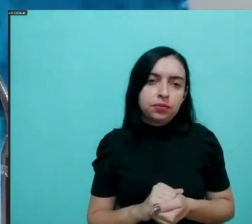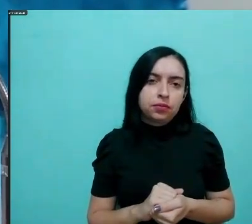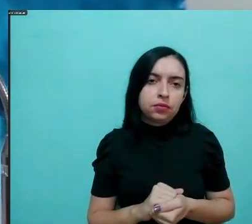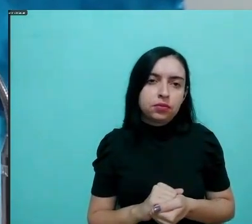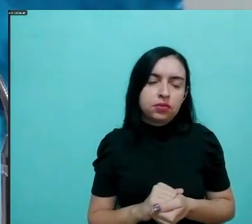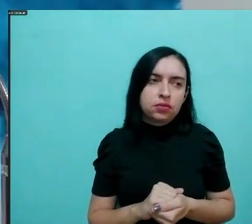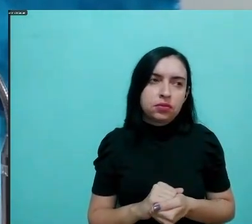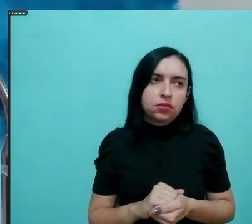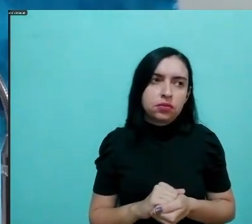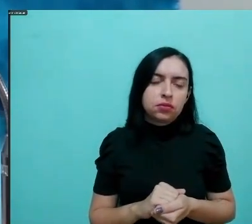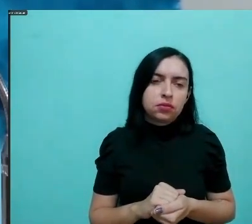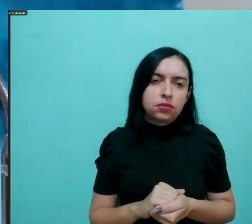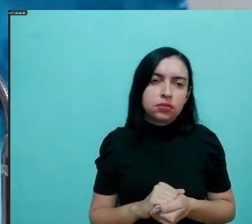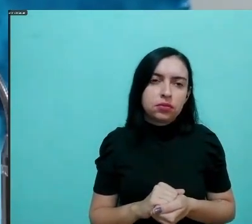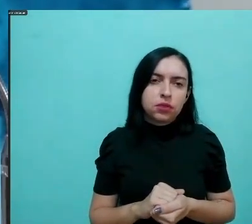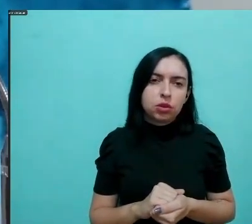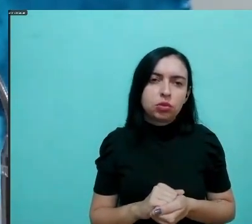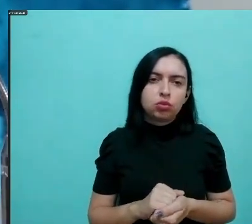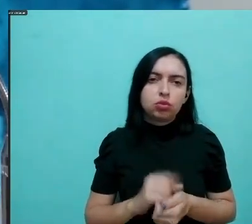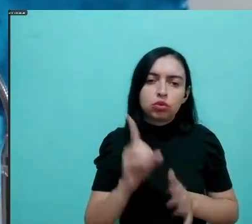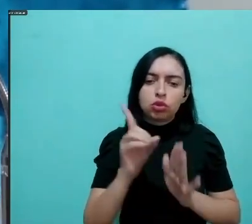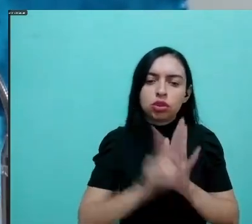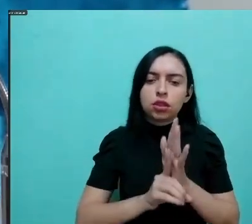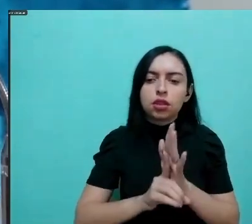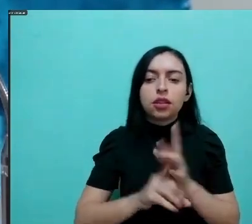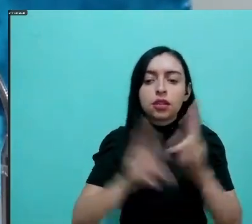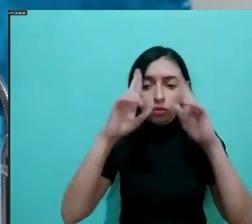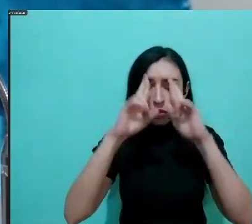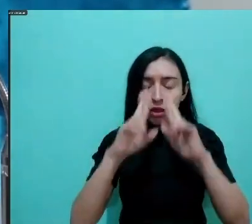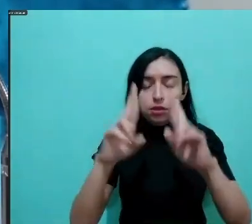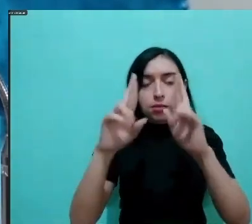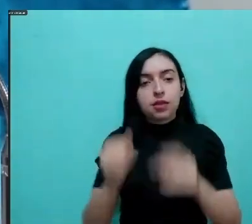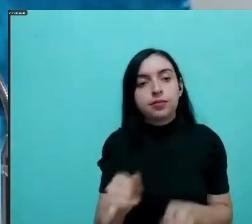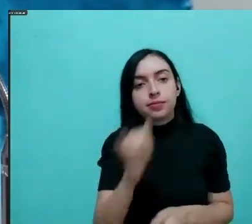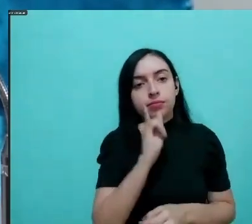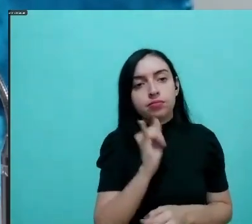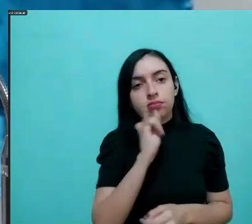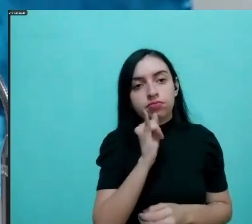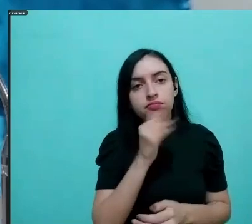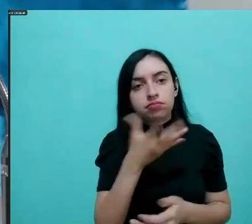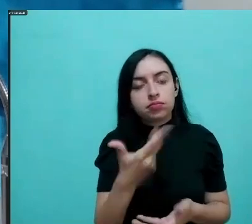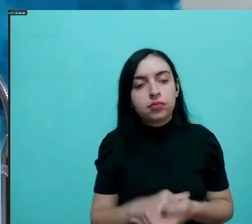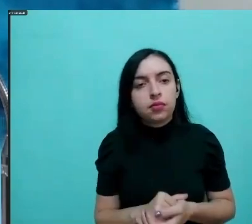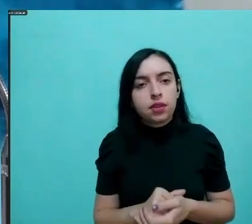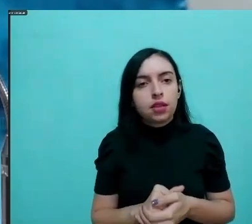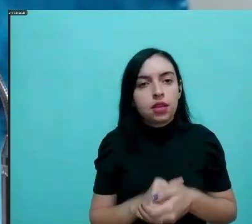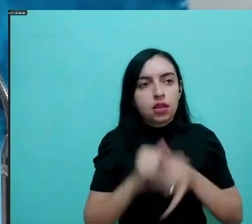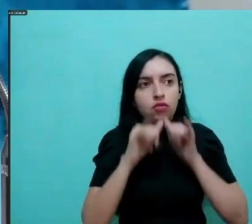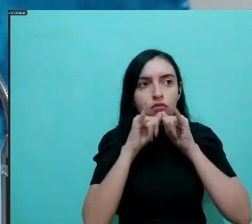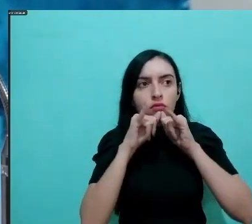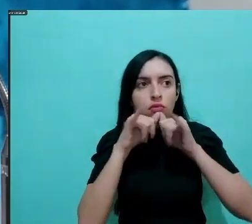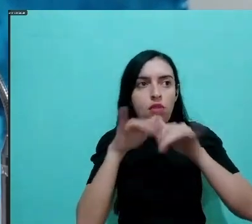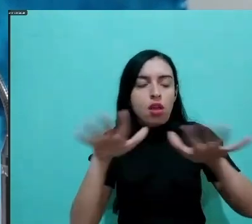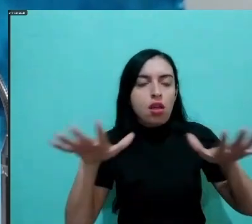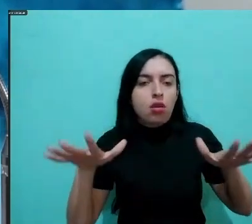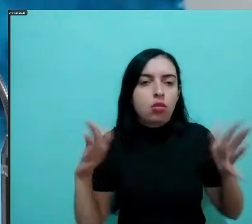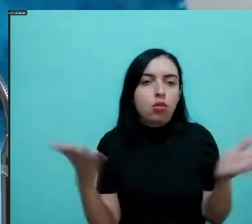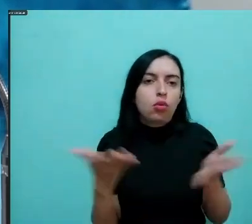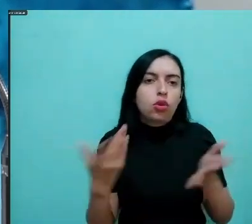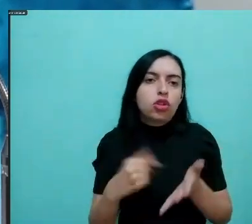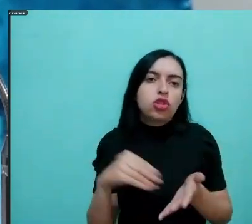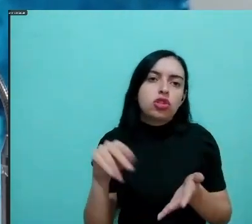invocando o direito de respeitá-la. Por exemplo, espalham-se hoje fake news,